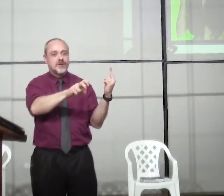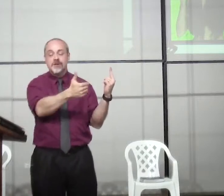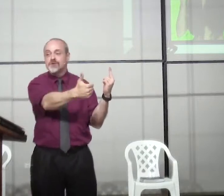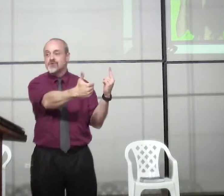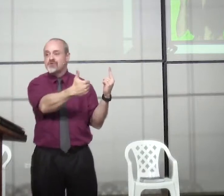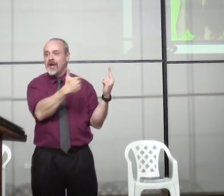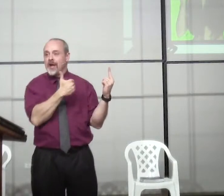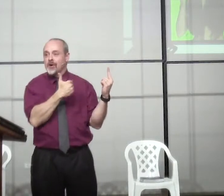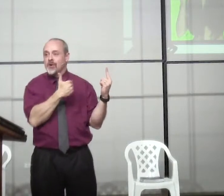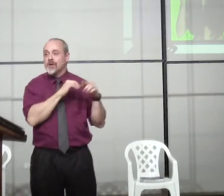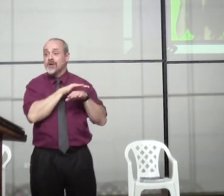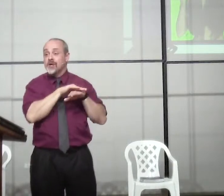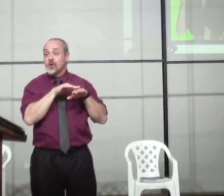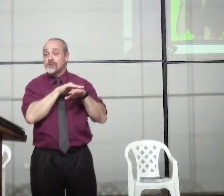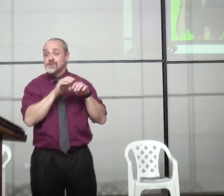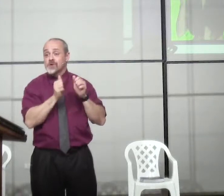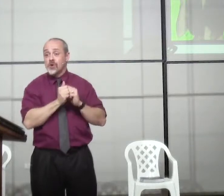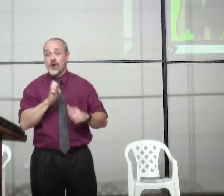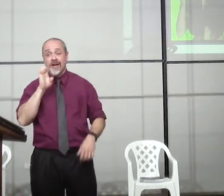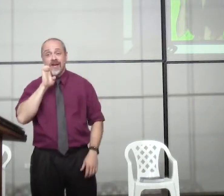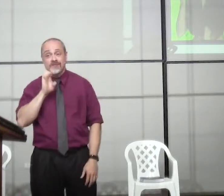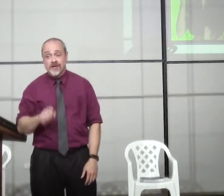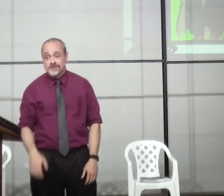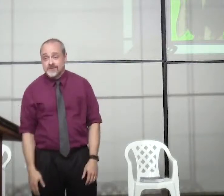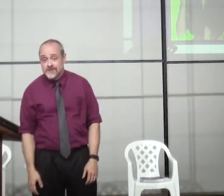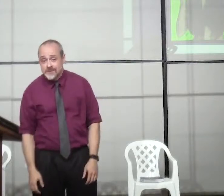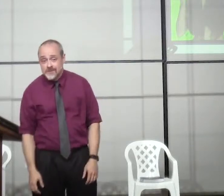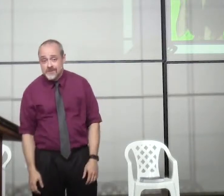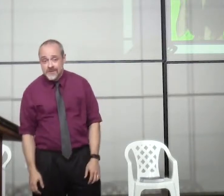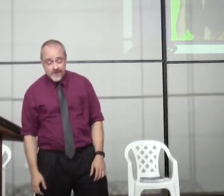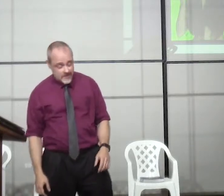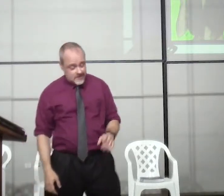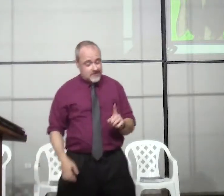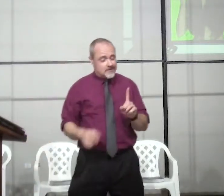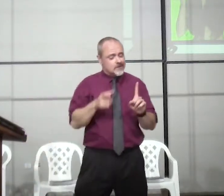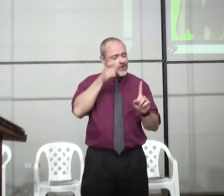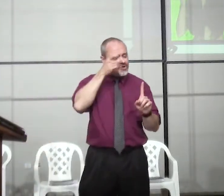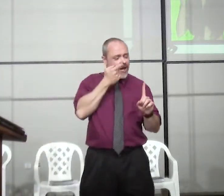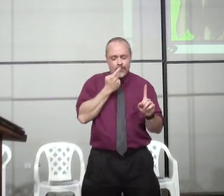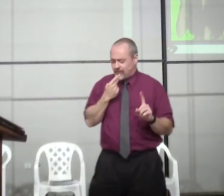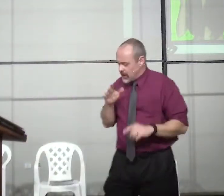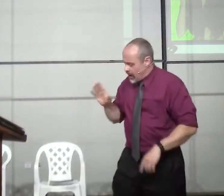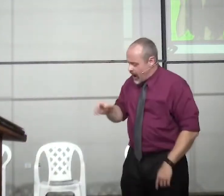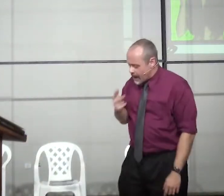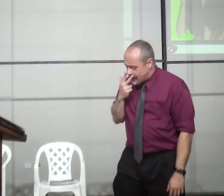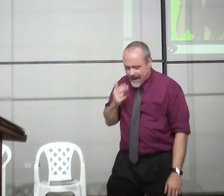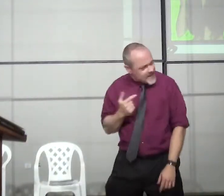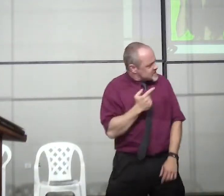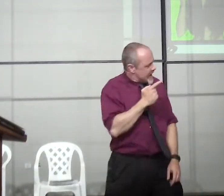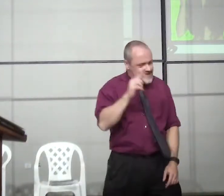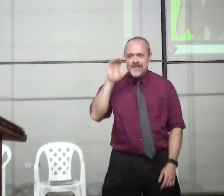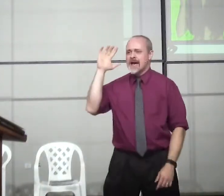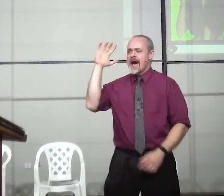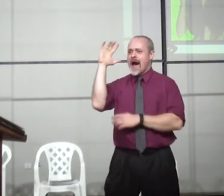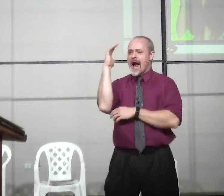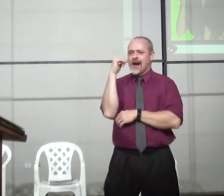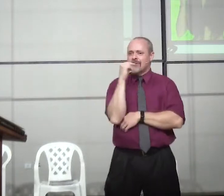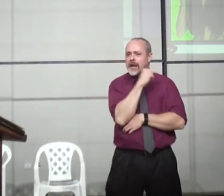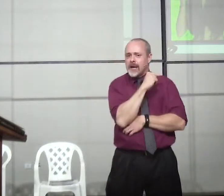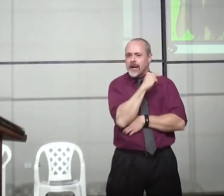serpente, veio e conversou com a Eva. E o diabo falou, parece que